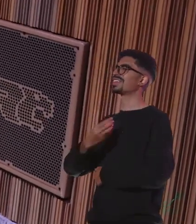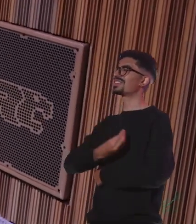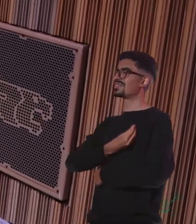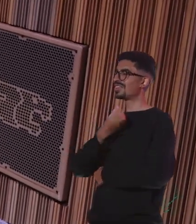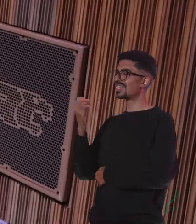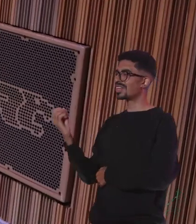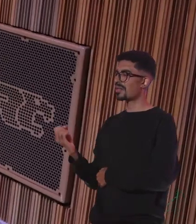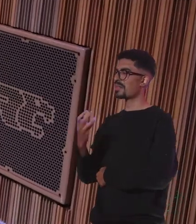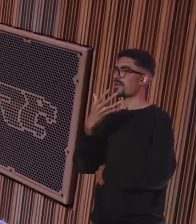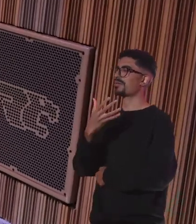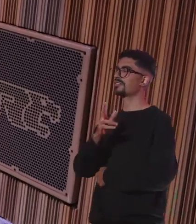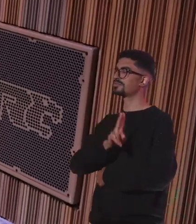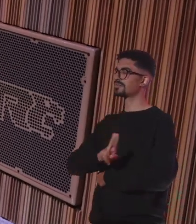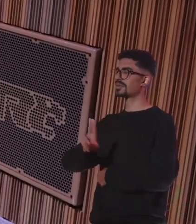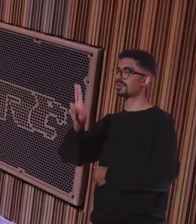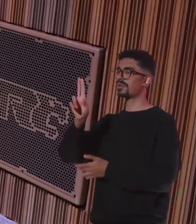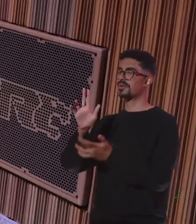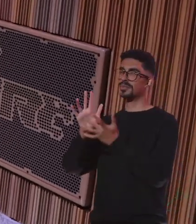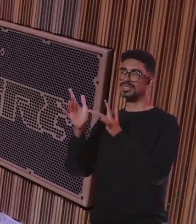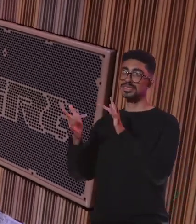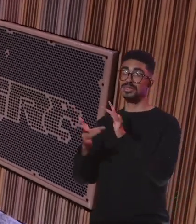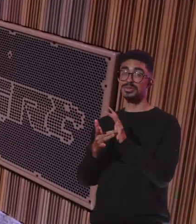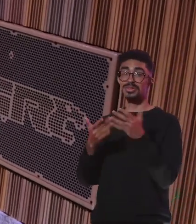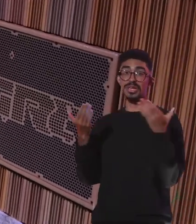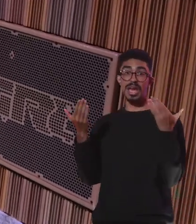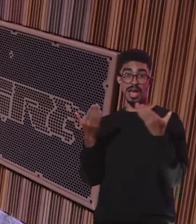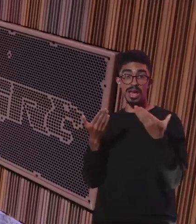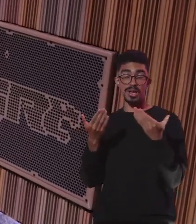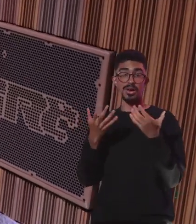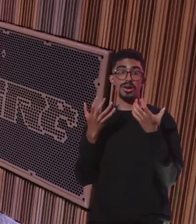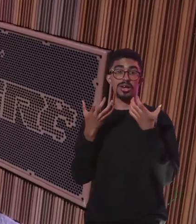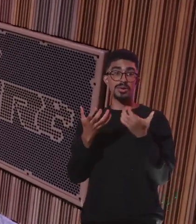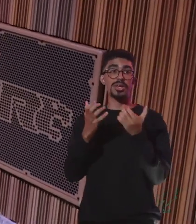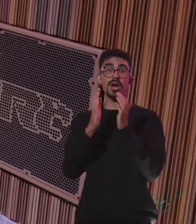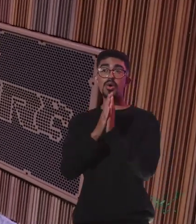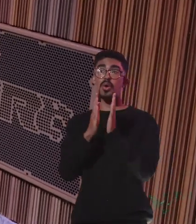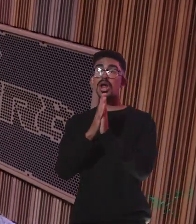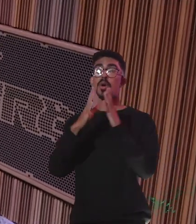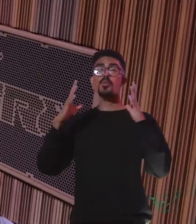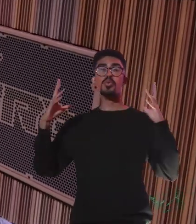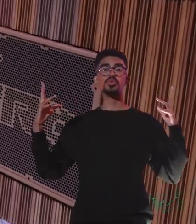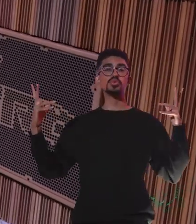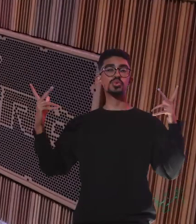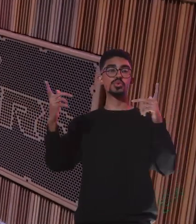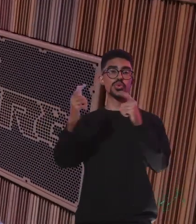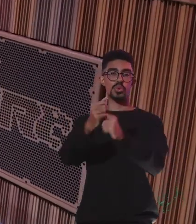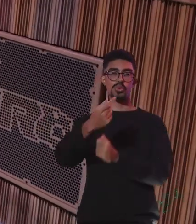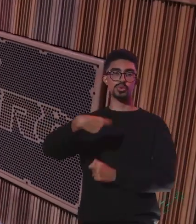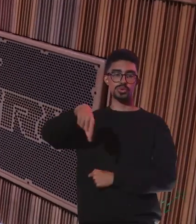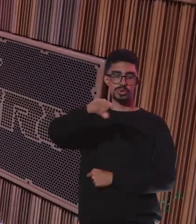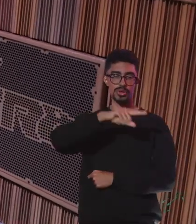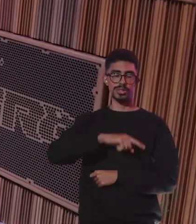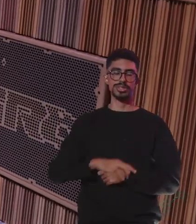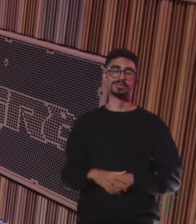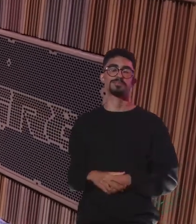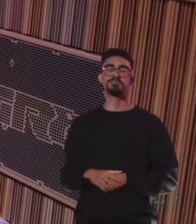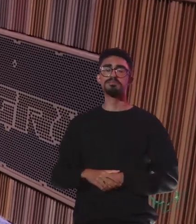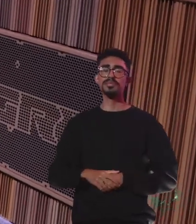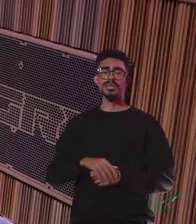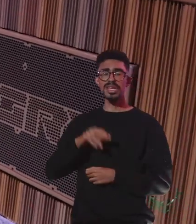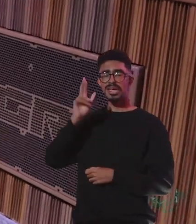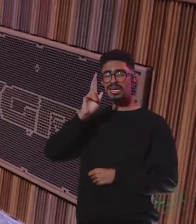nome de Jesus. Eu quero orar agora por toda a igreja, para que possamos viver em santidade. Senhor,